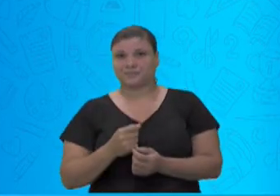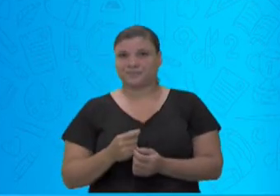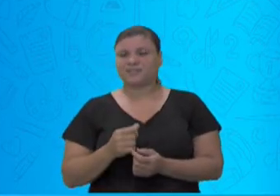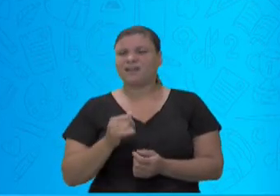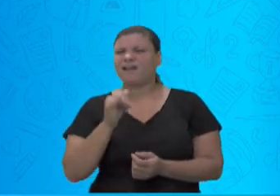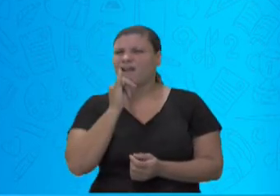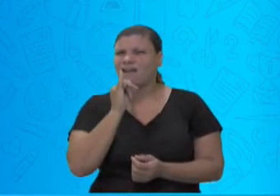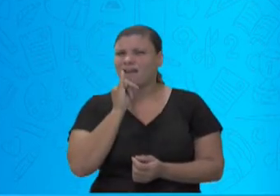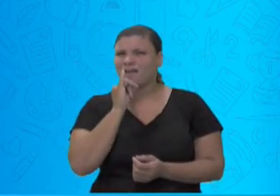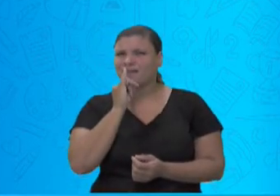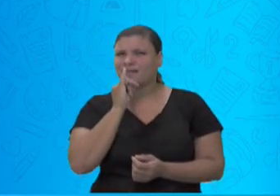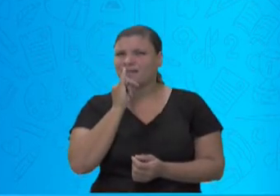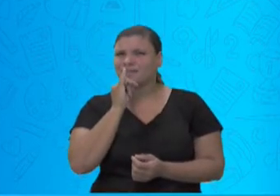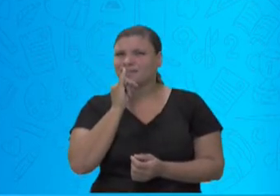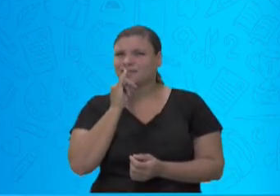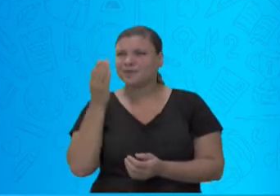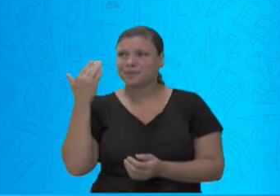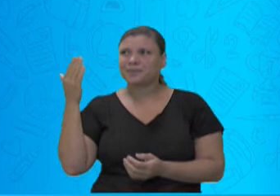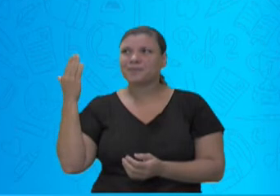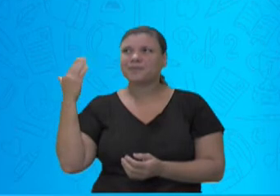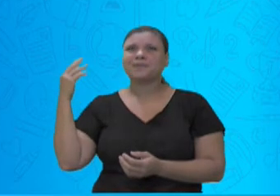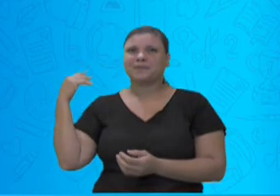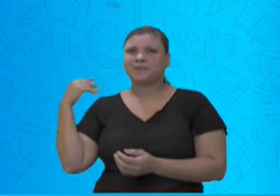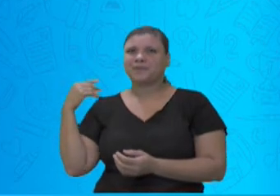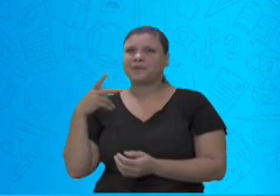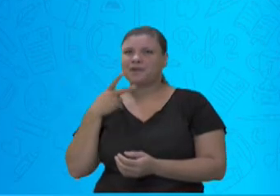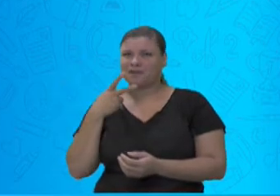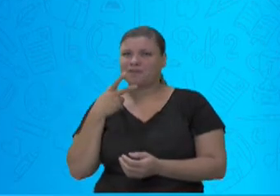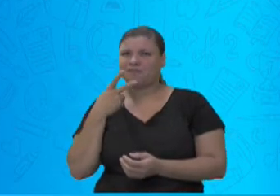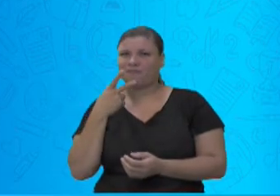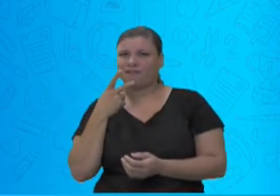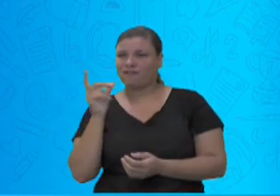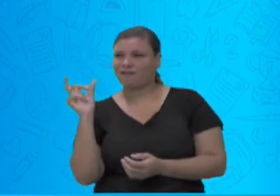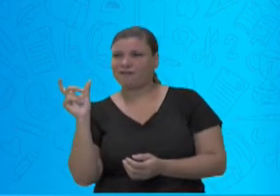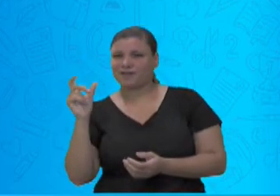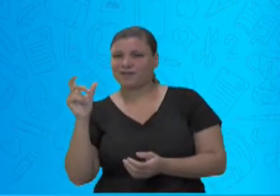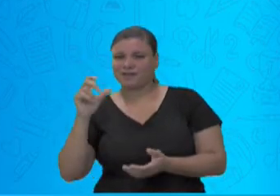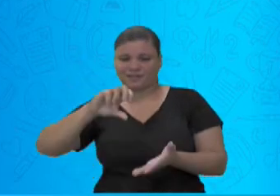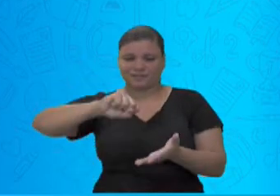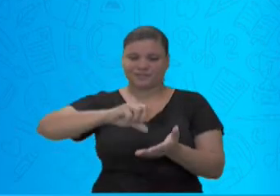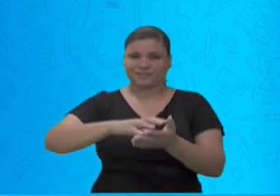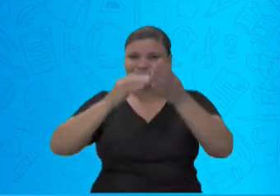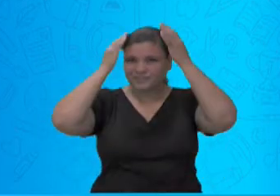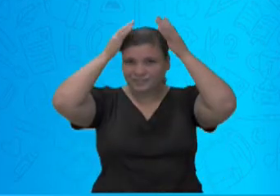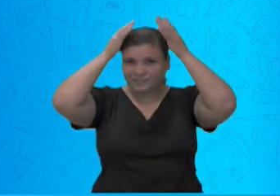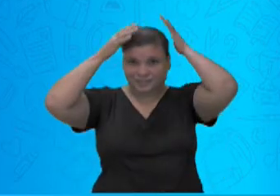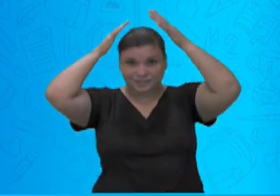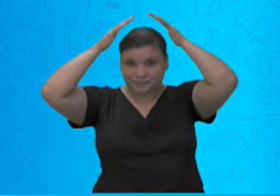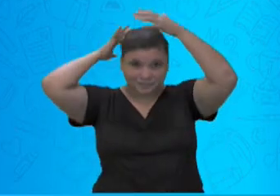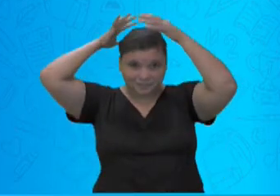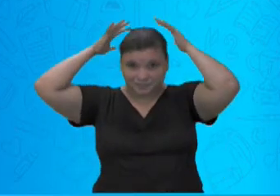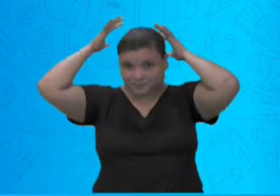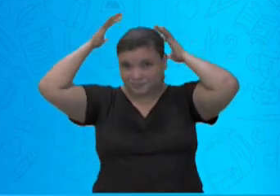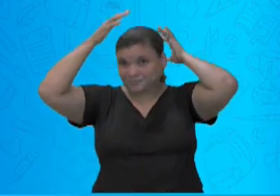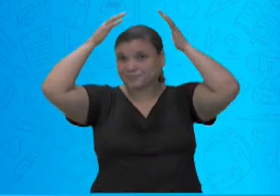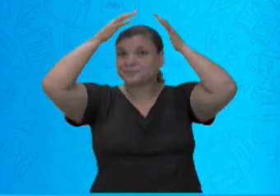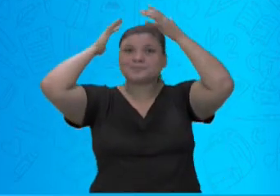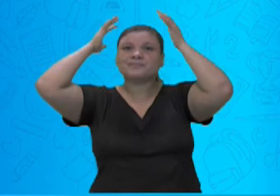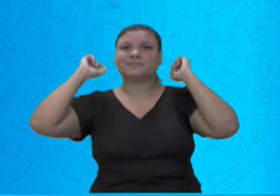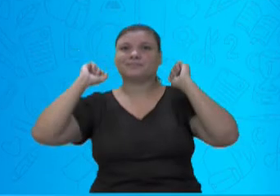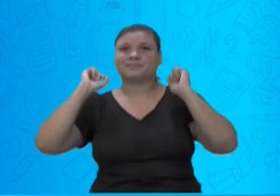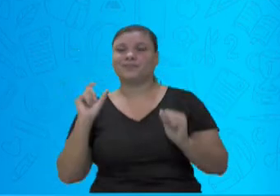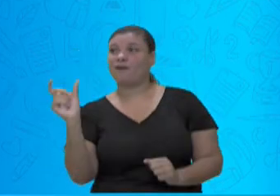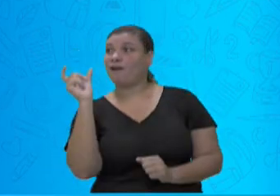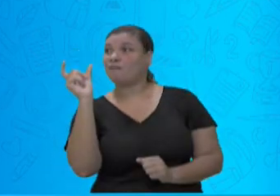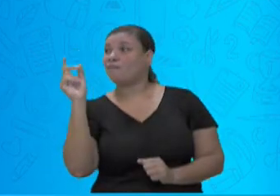exemplo, lembram que eu chamei a atenção sobre essa palavra? Shampoo. Realmente,